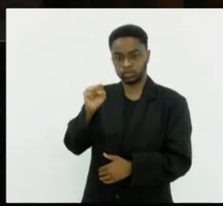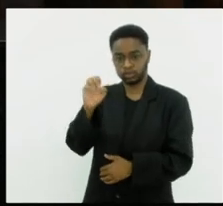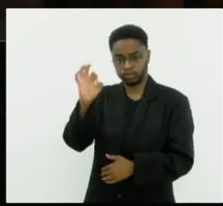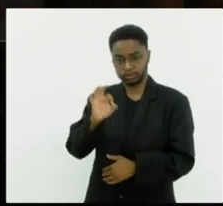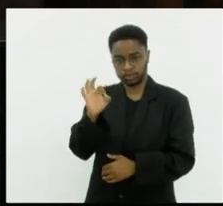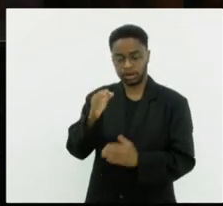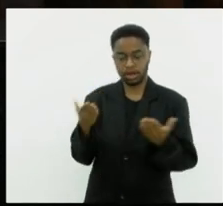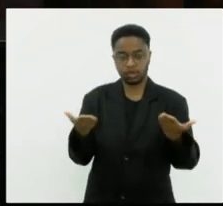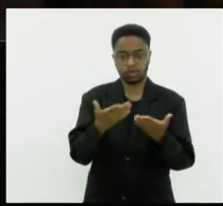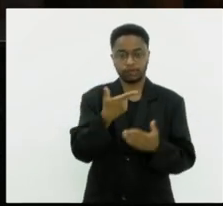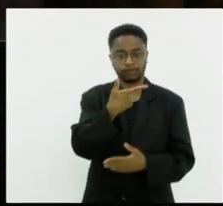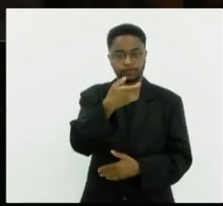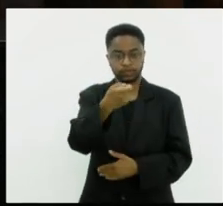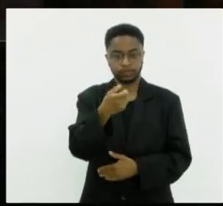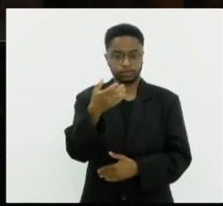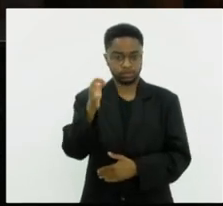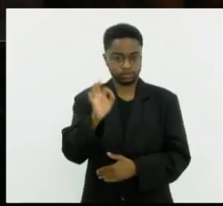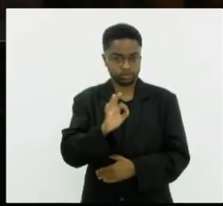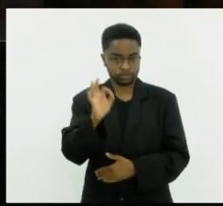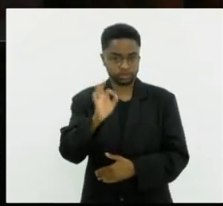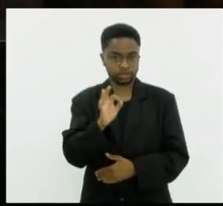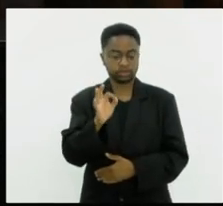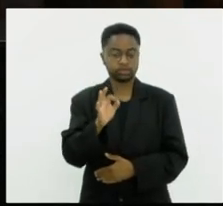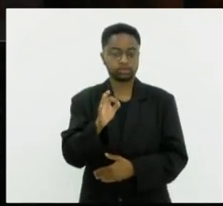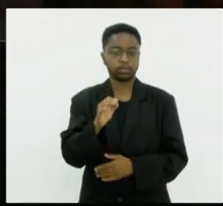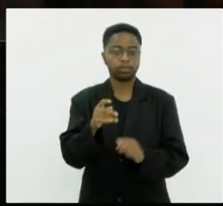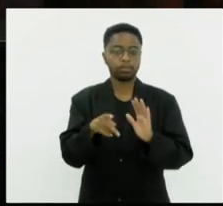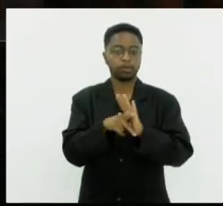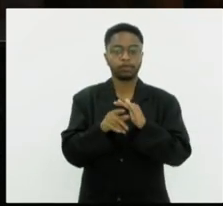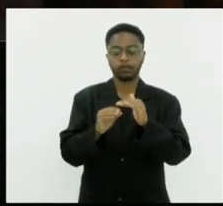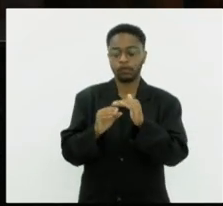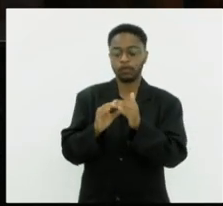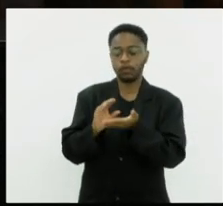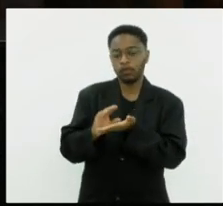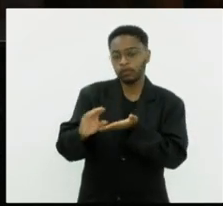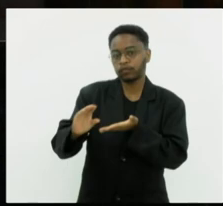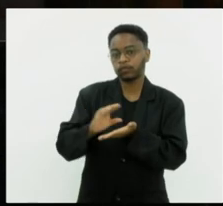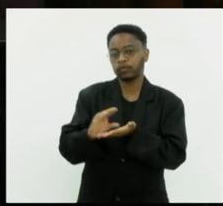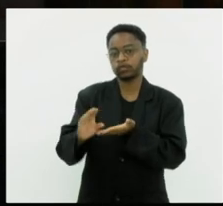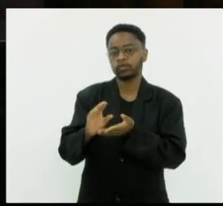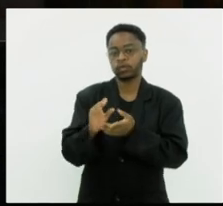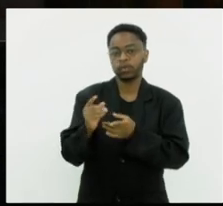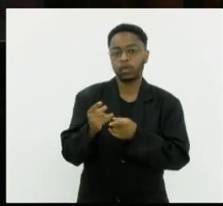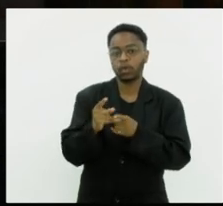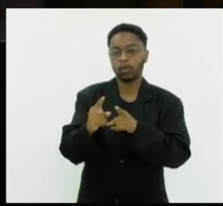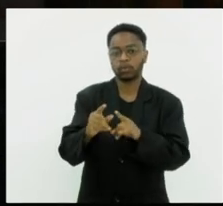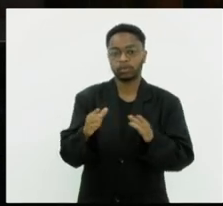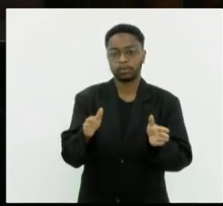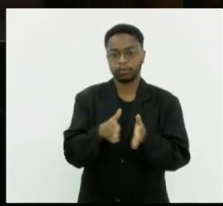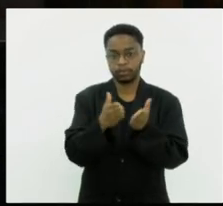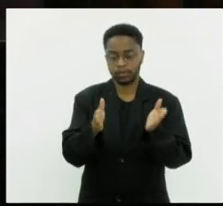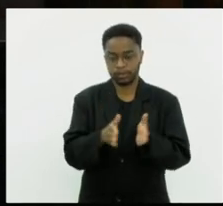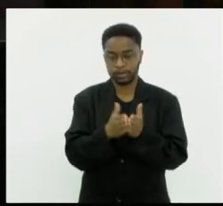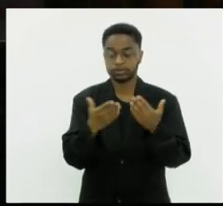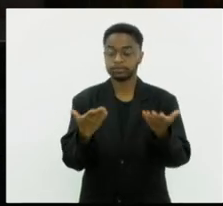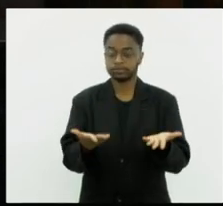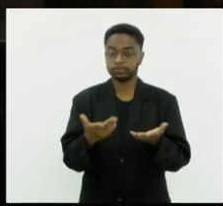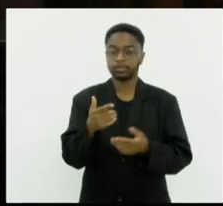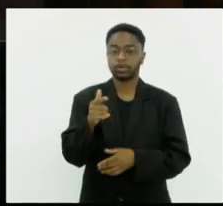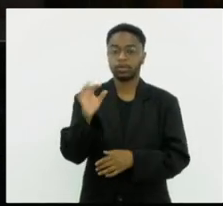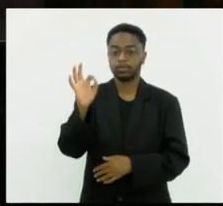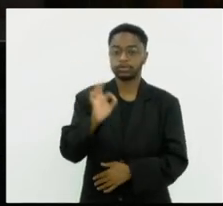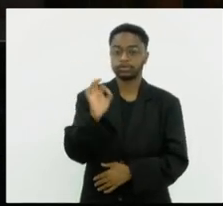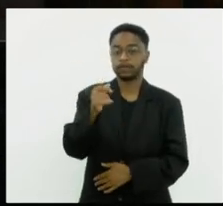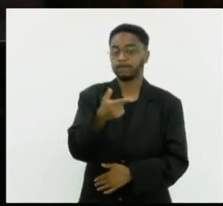considerando o percentual do Fundo de Combate à Pobreza. Esse percentual, senhora presidenta, é de